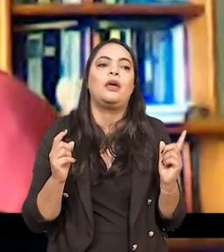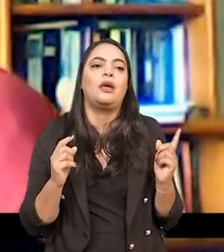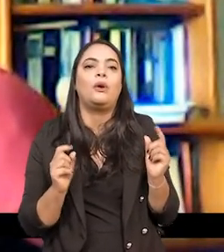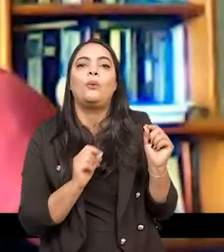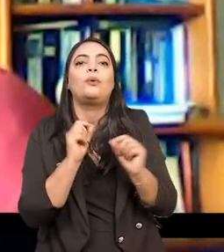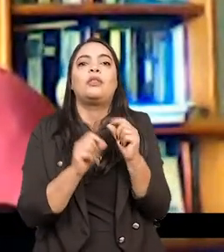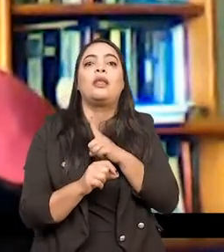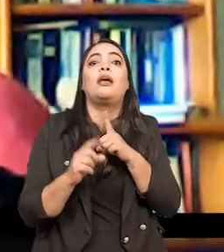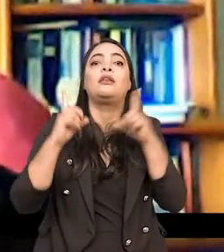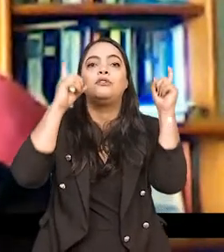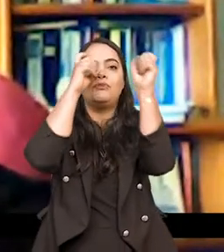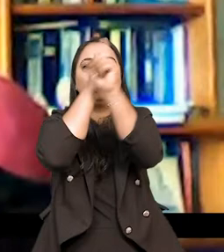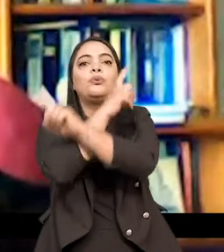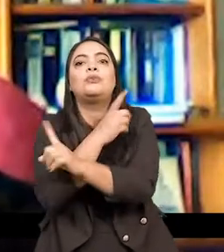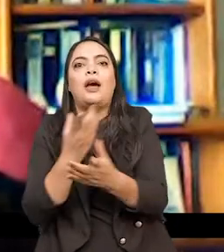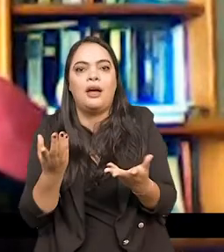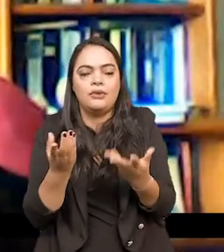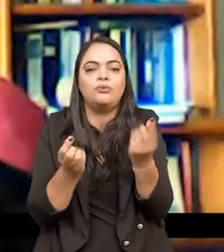espinhos aparecem?